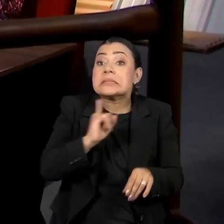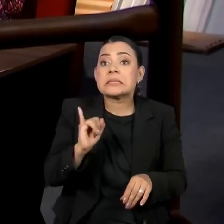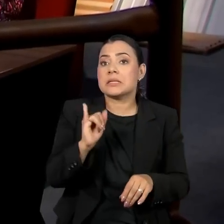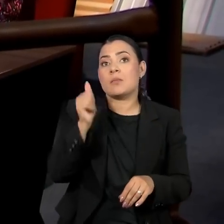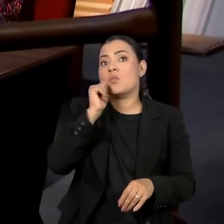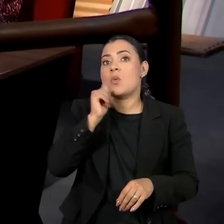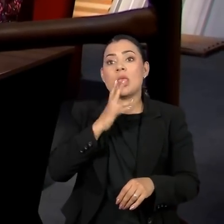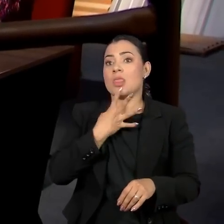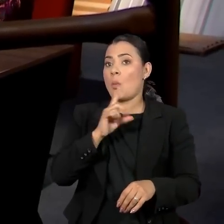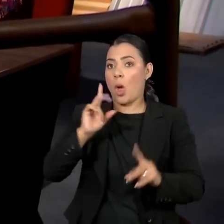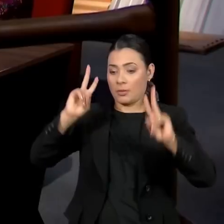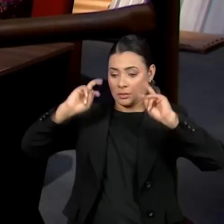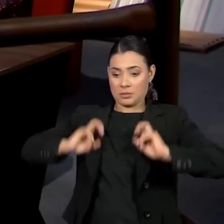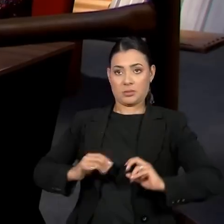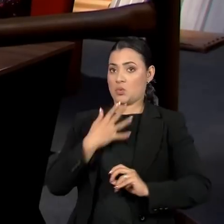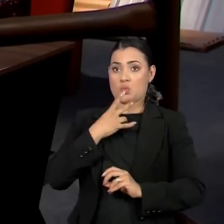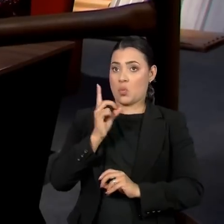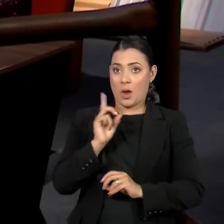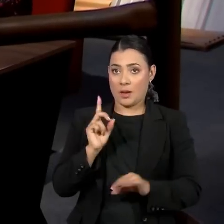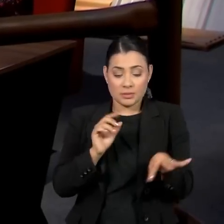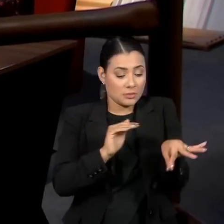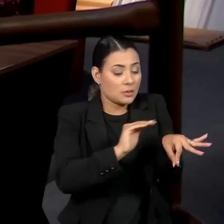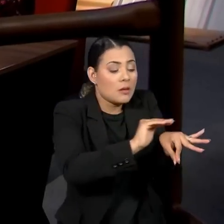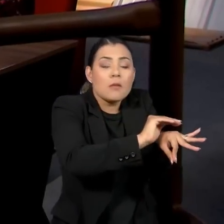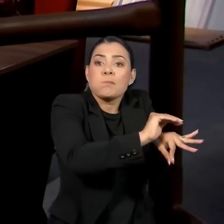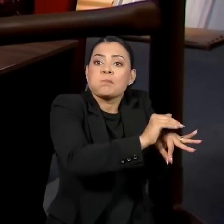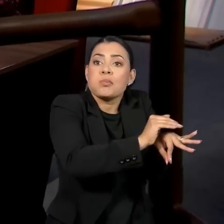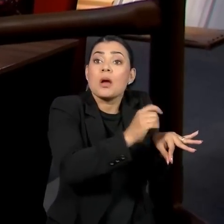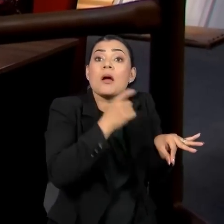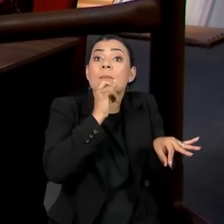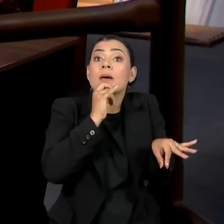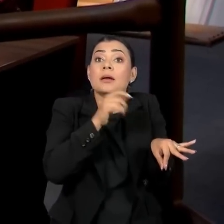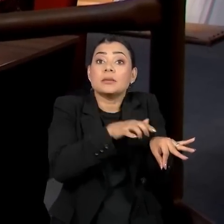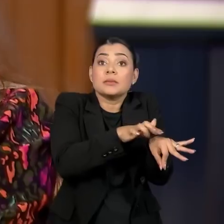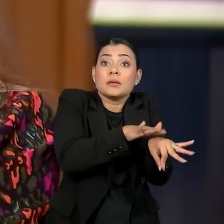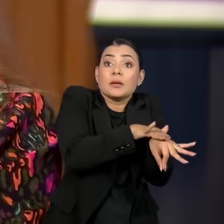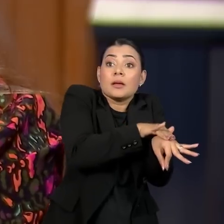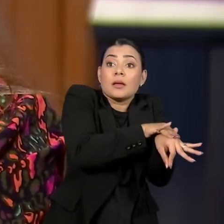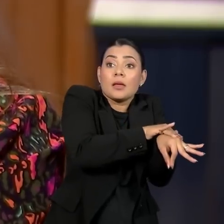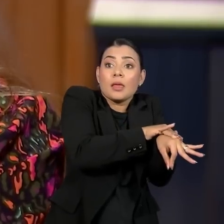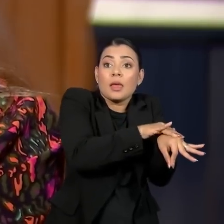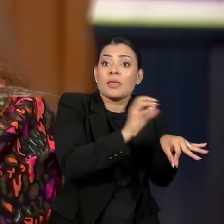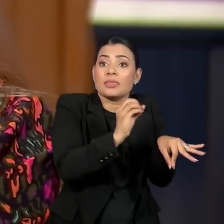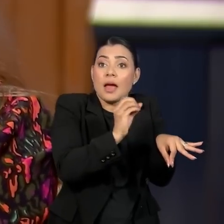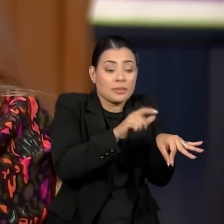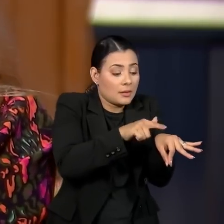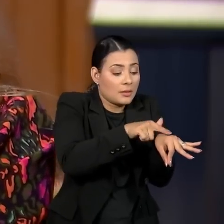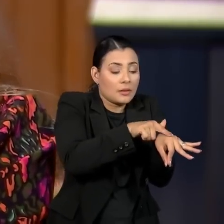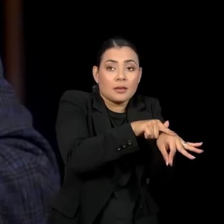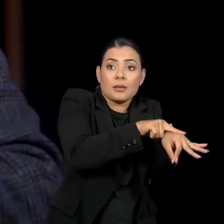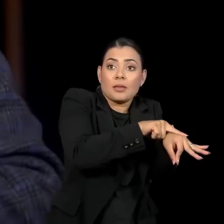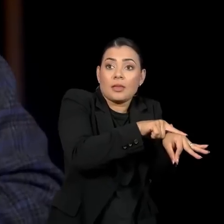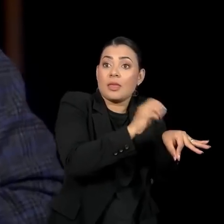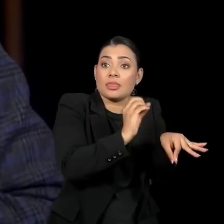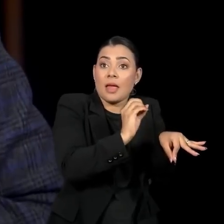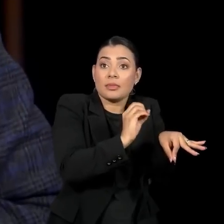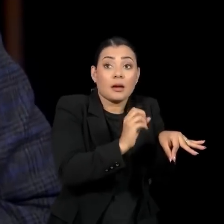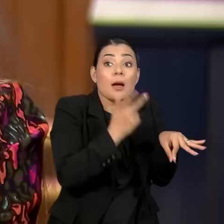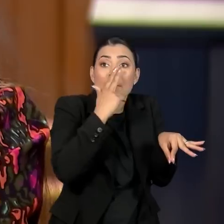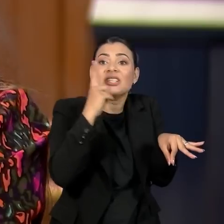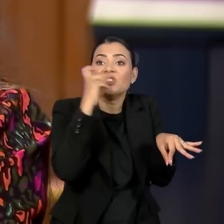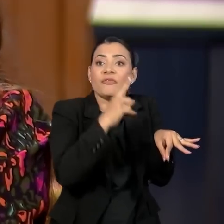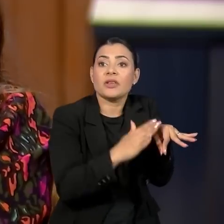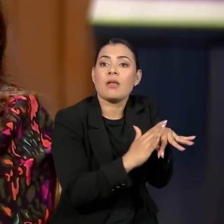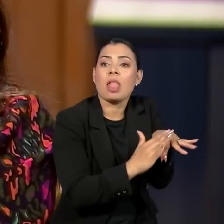bom autoconhecimento, ela vai para o sexo sem fazer isso aqui. Sem puxar esse capuzinho. Sem tirar o capuz. E